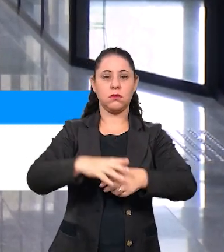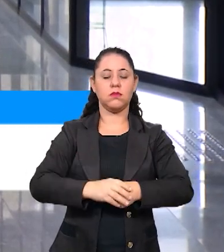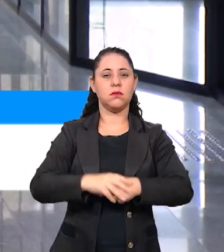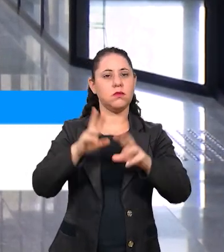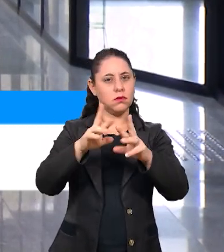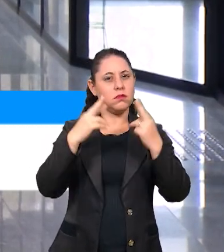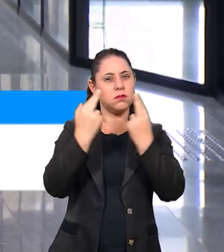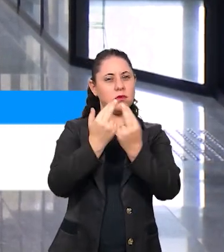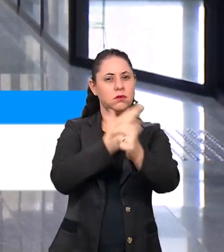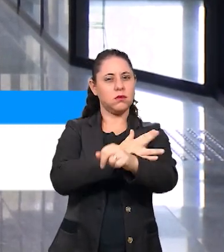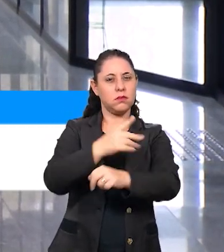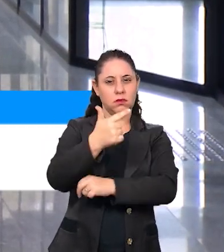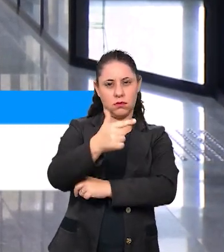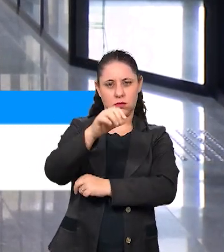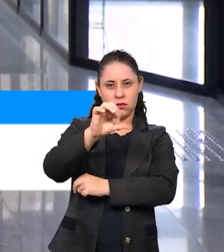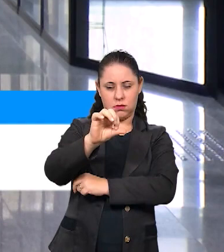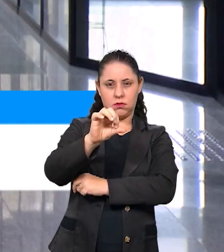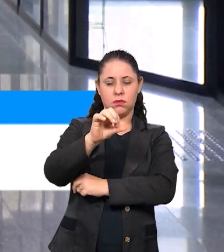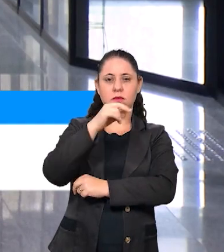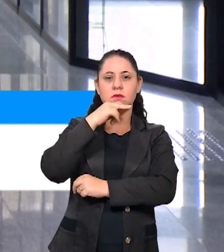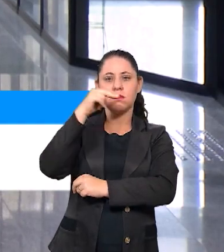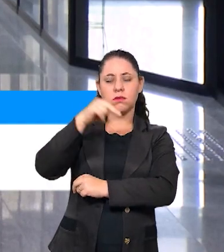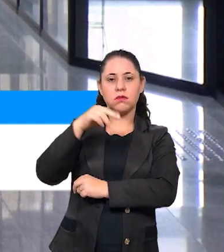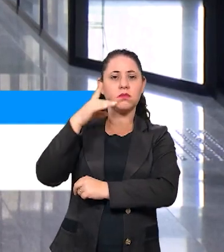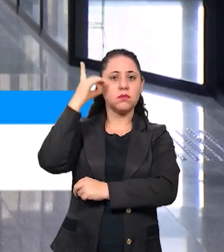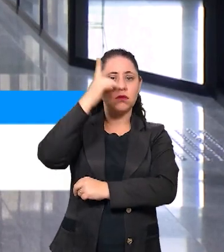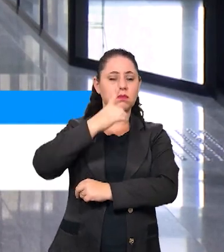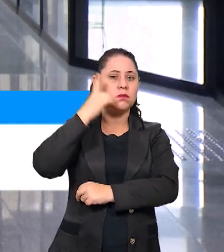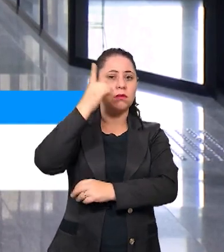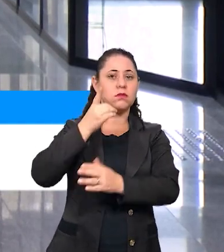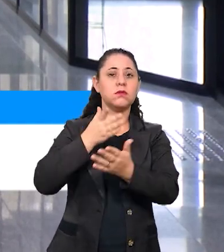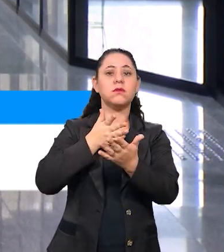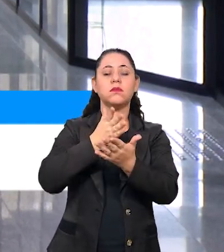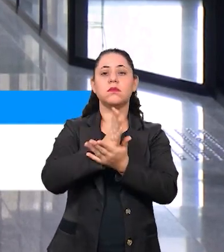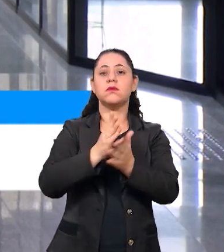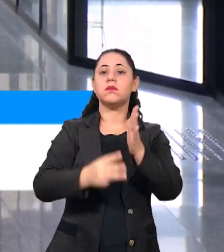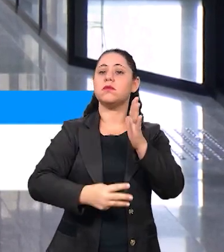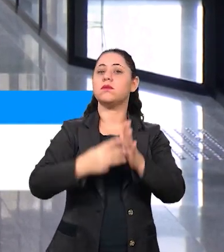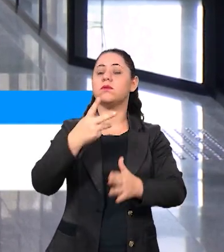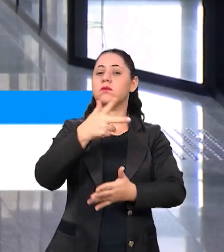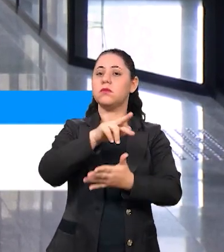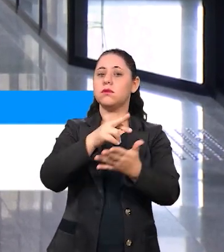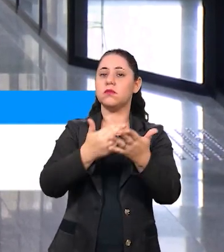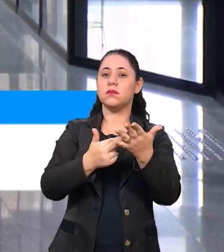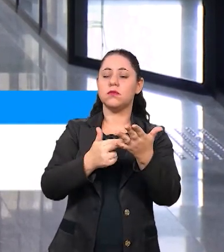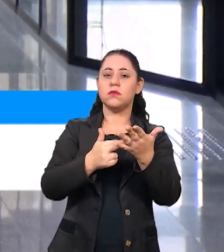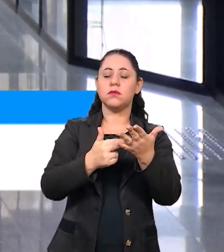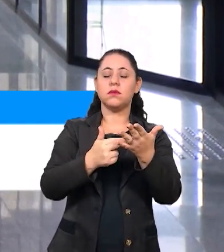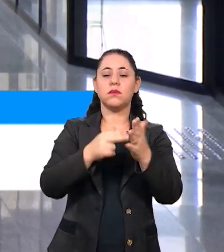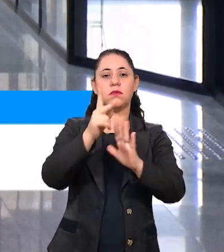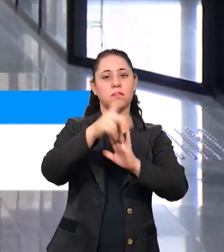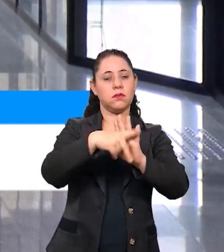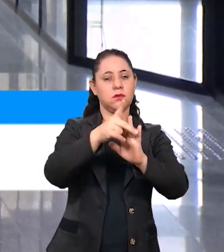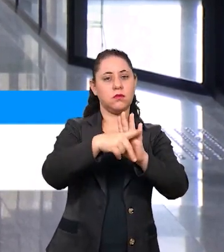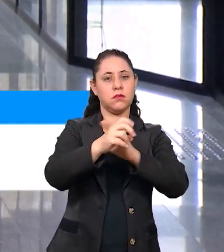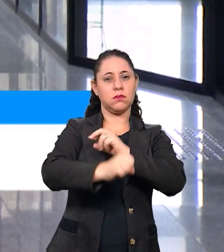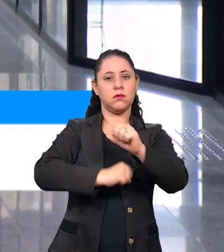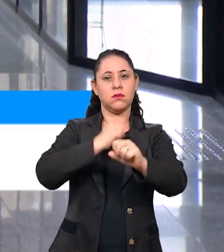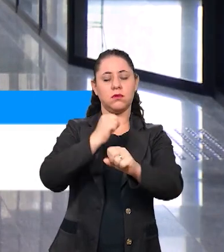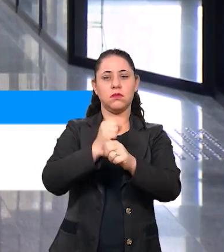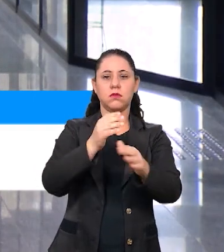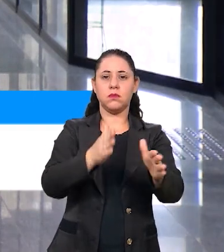discussão. Na sessão do dia 29 de novembro, os deputados aprovaram a terceira revisão do Plano Plurianual